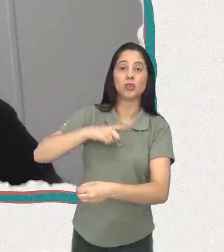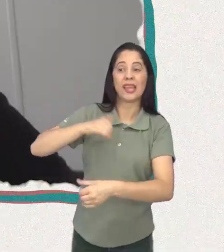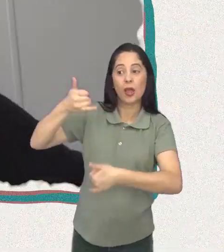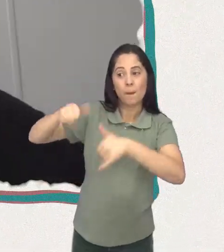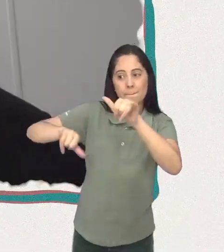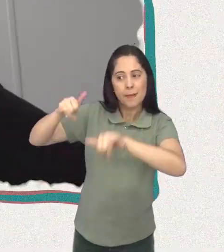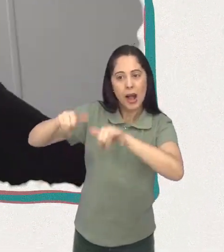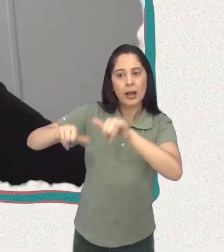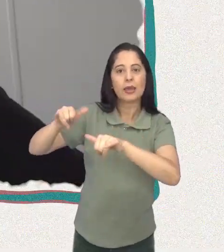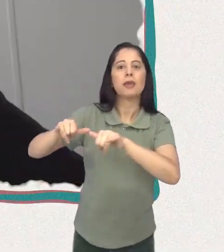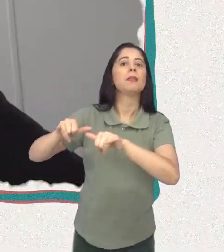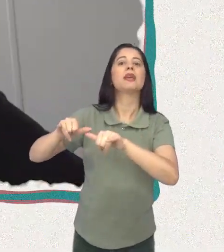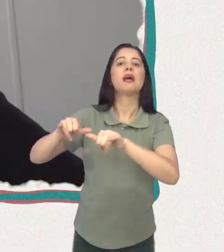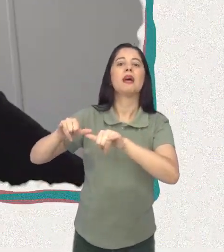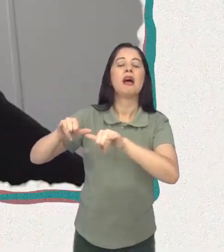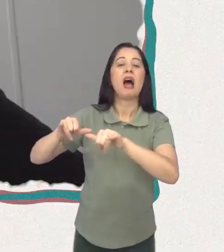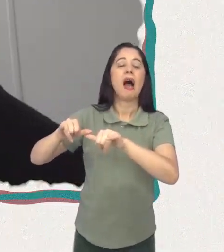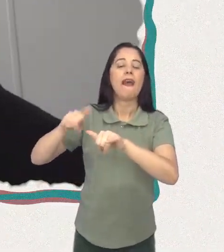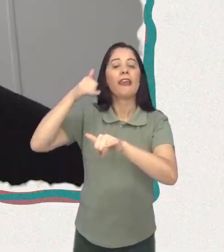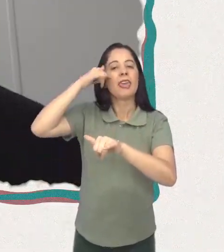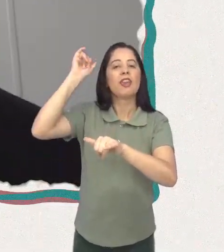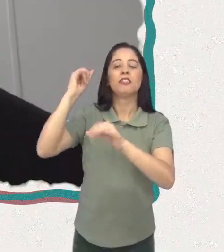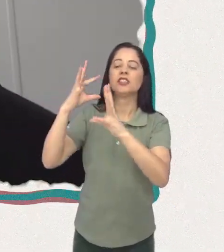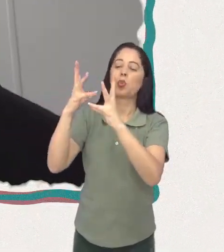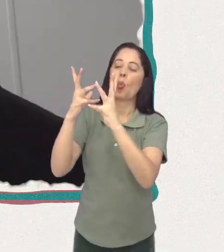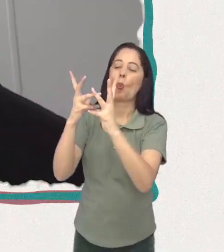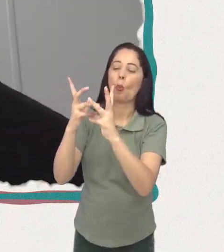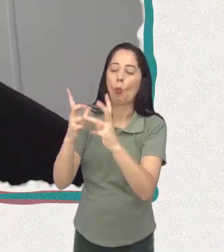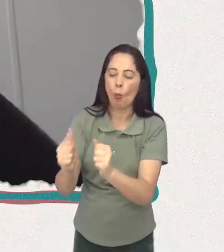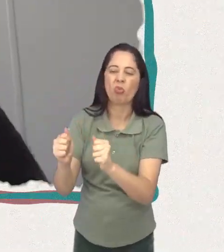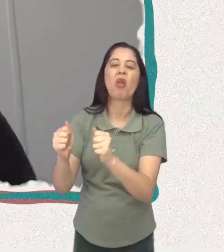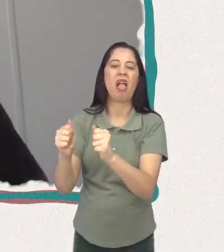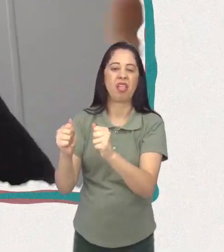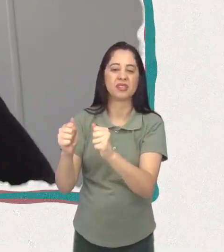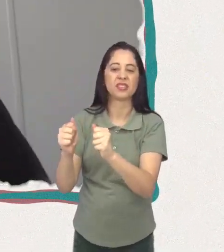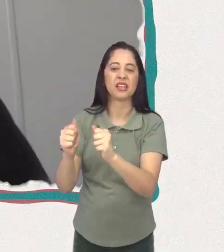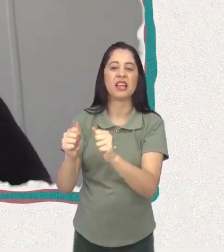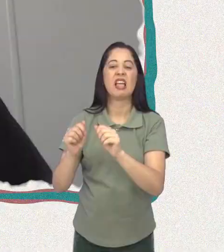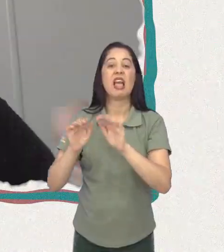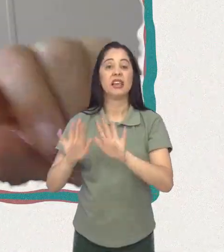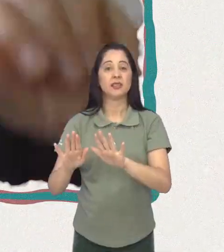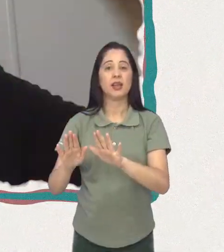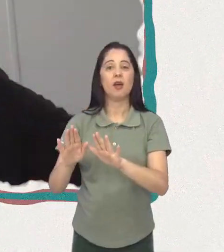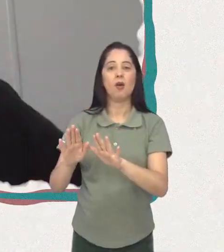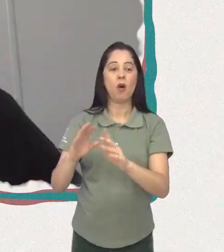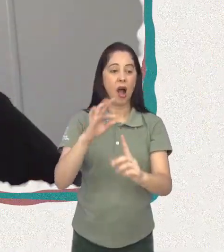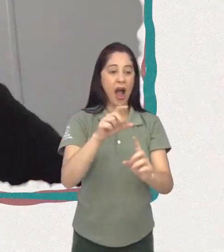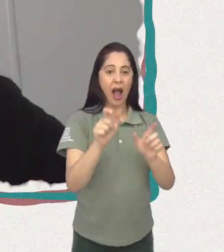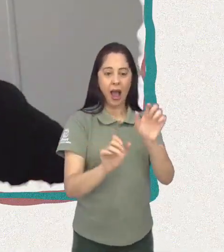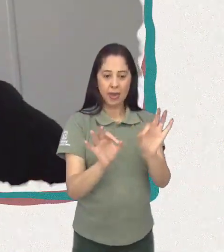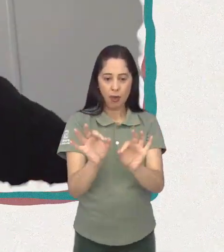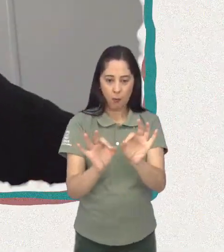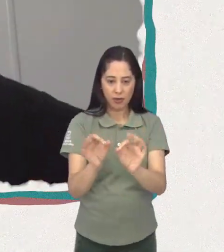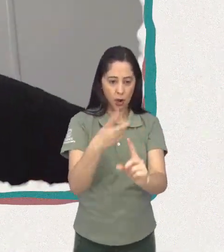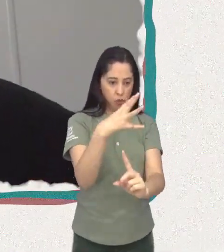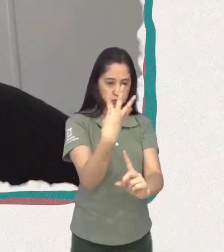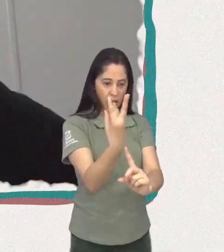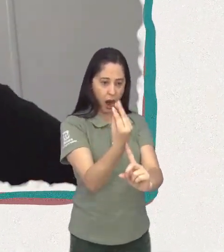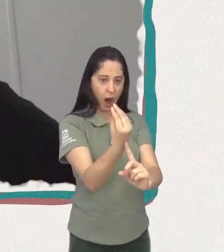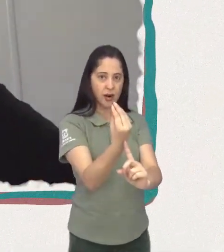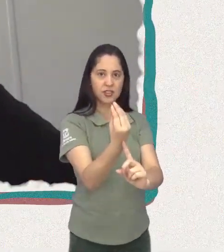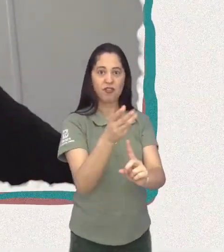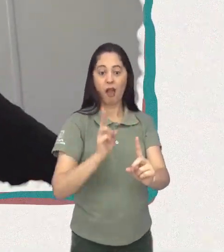muita lignina na sua composição, ele demora muito tempo para se decompor. Consequentemente, aquele artesanato vai permanecer por mais tempo,